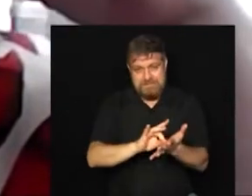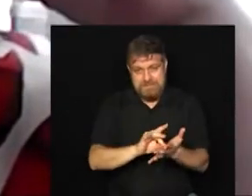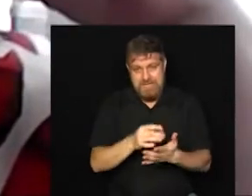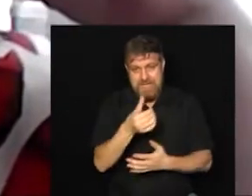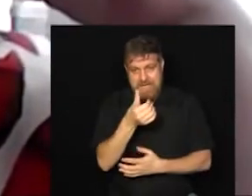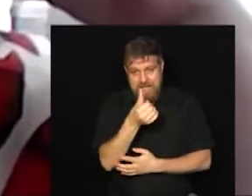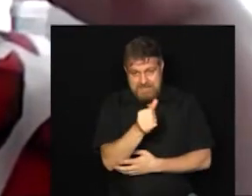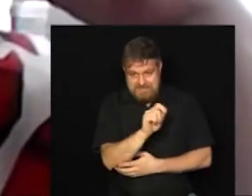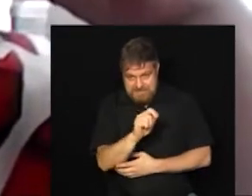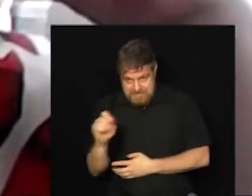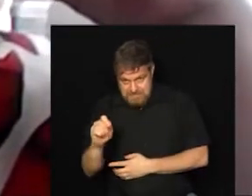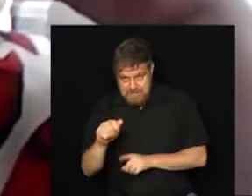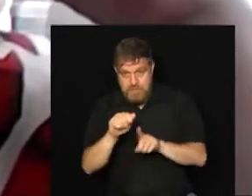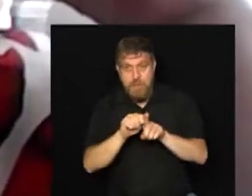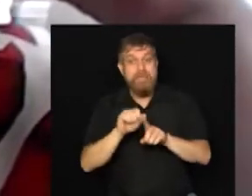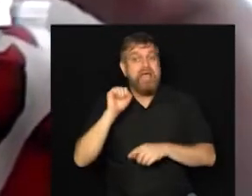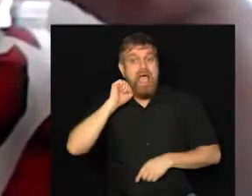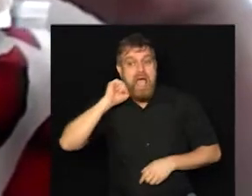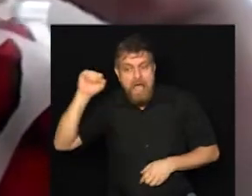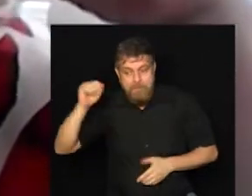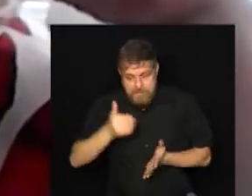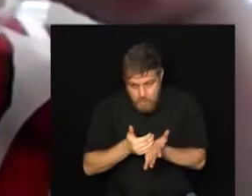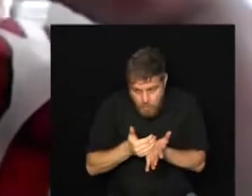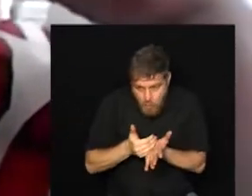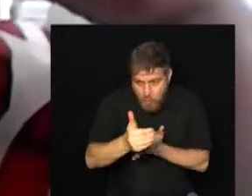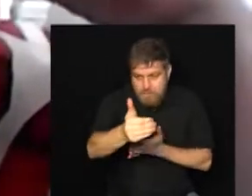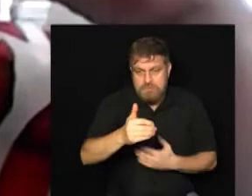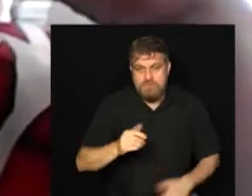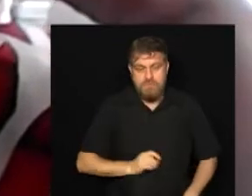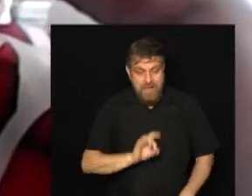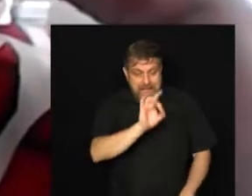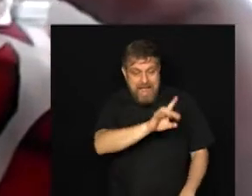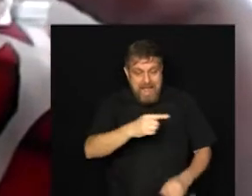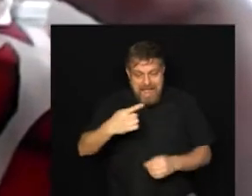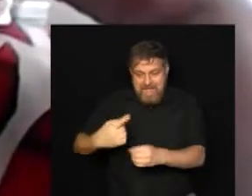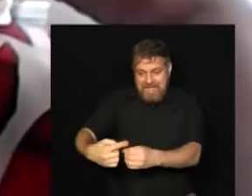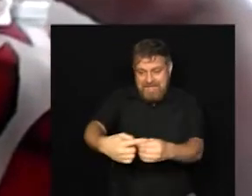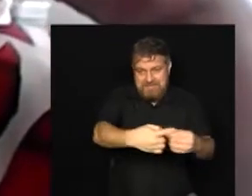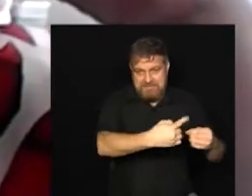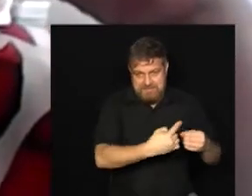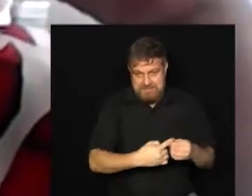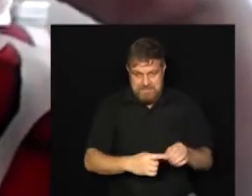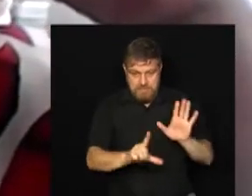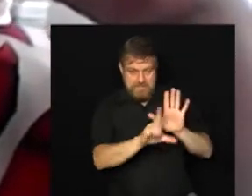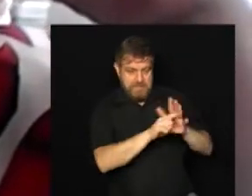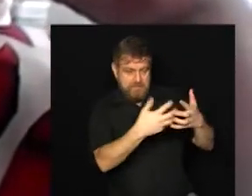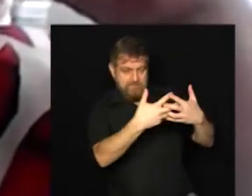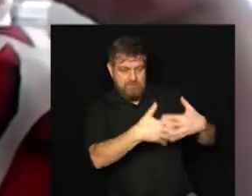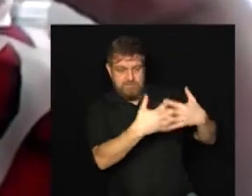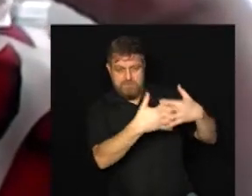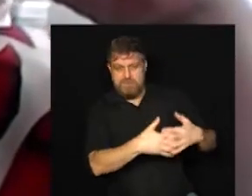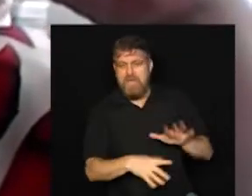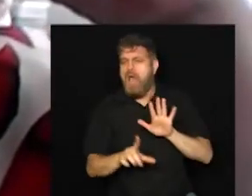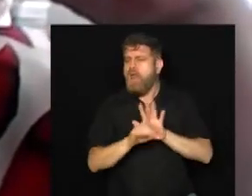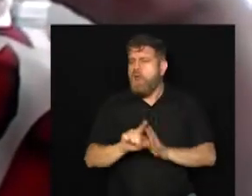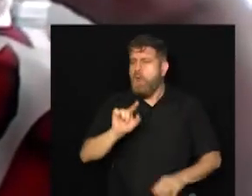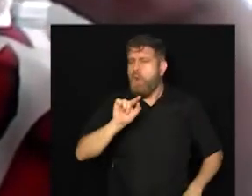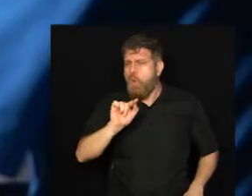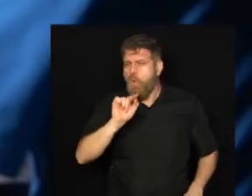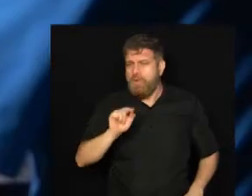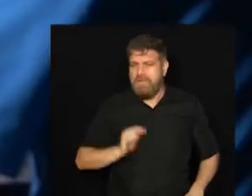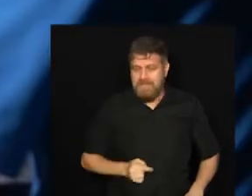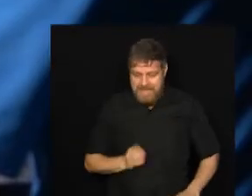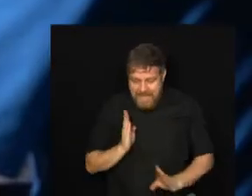de 6 meses, em abril, e que depende de cada município a implantação. Essa lei trata do